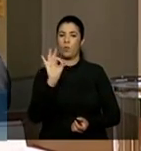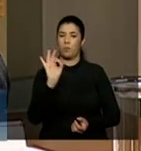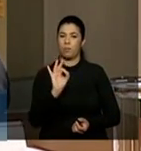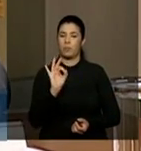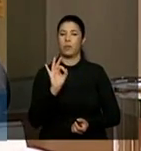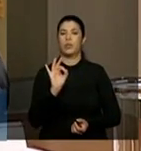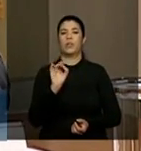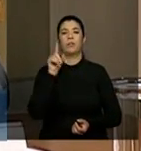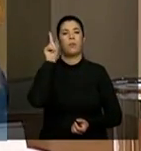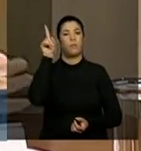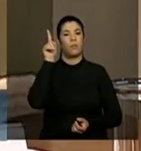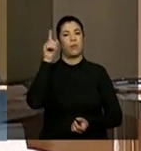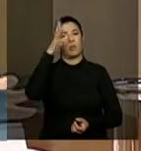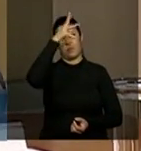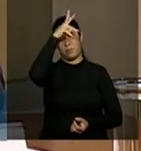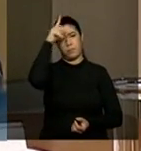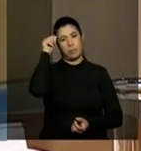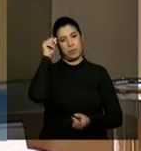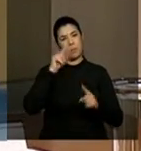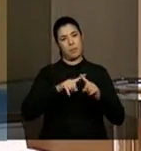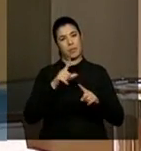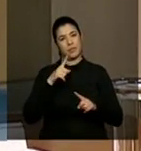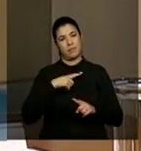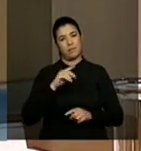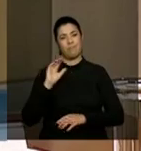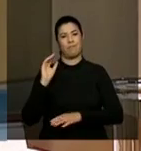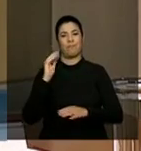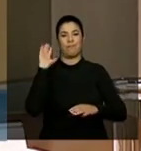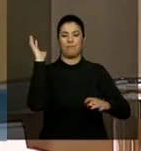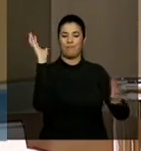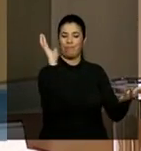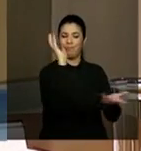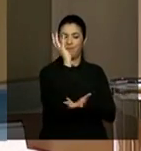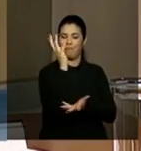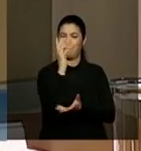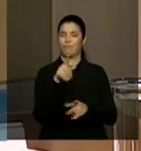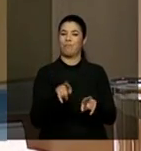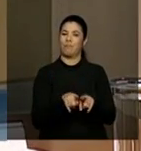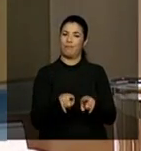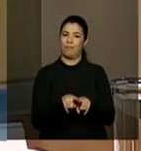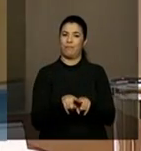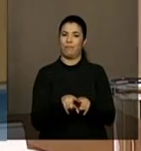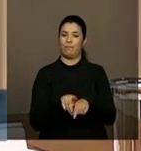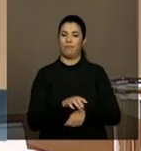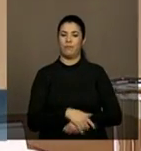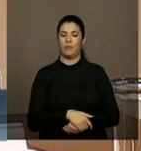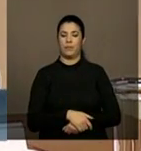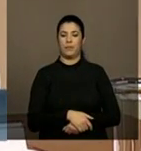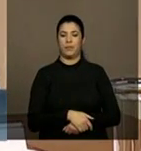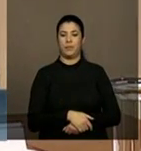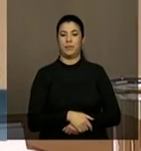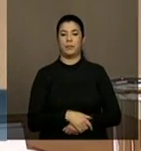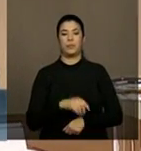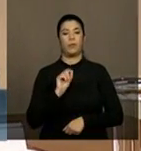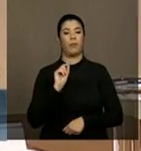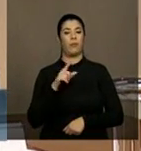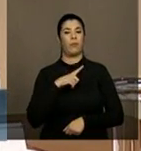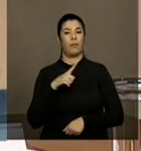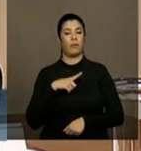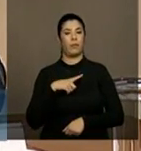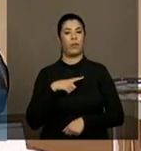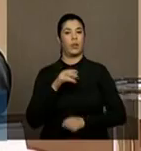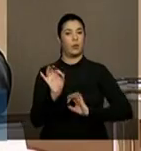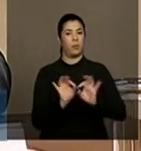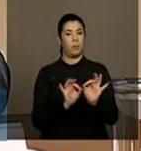ocupa a área desmatada. Exatamente, deixar claro isso, né? E que, além disso, o projeto